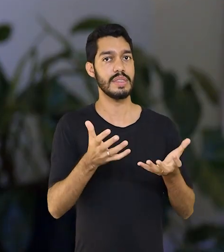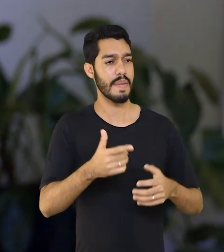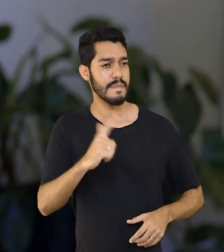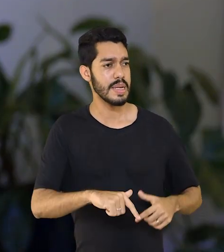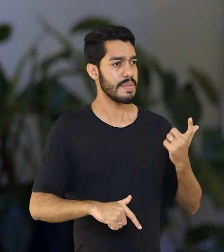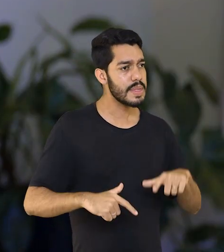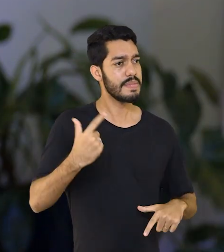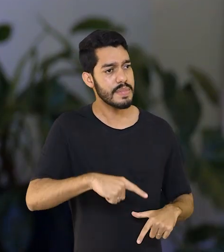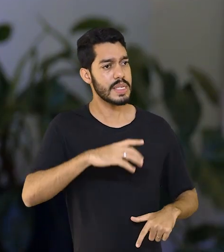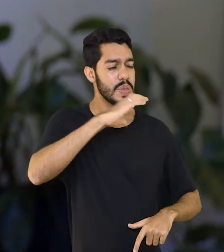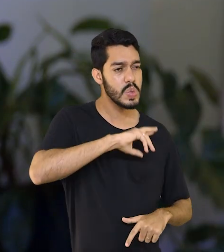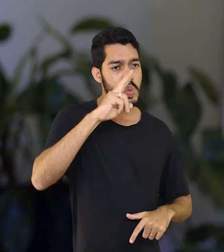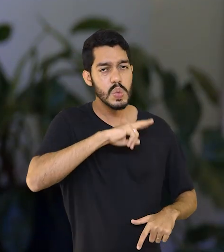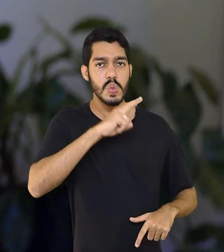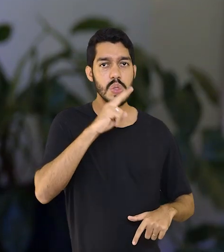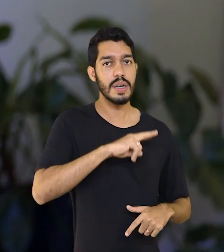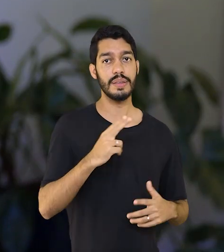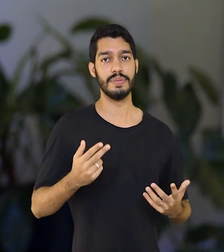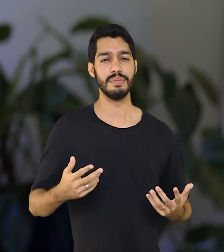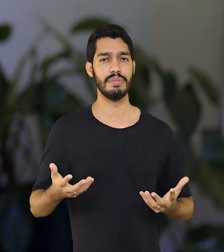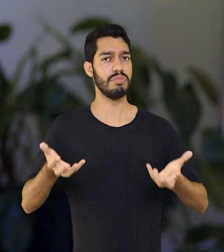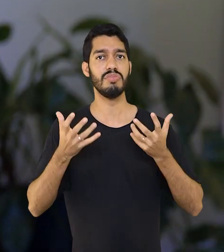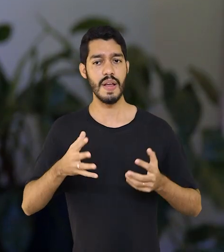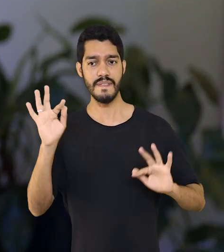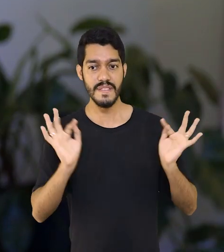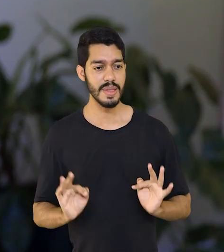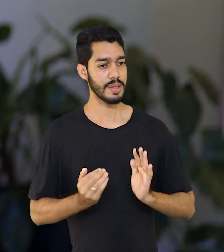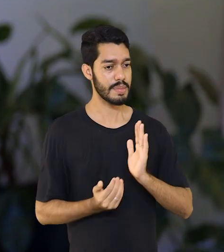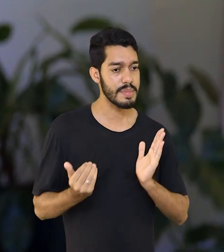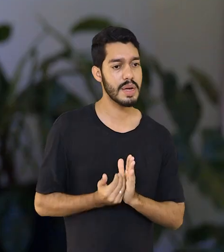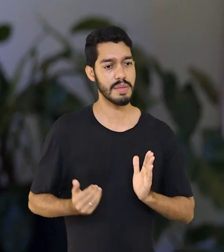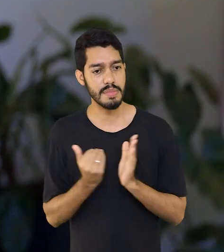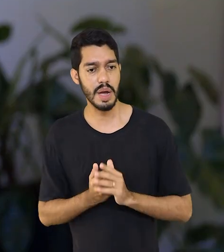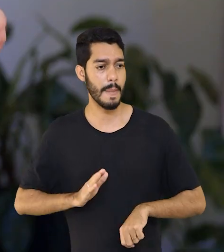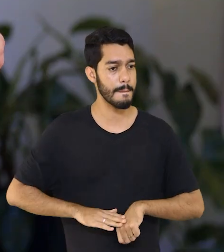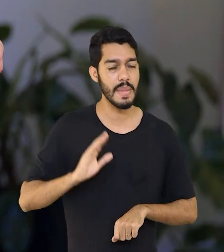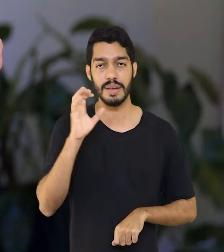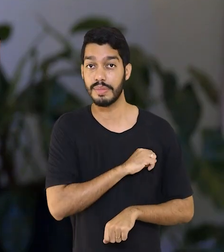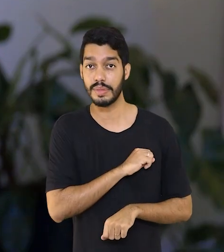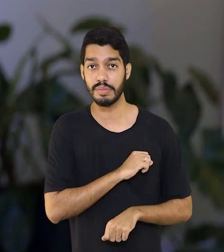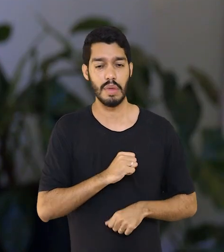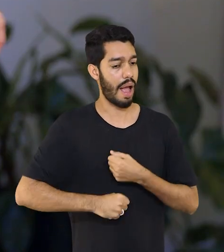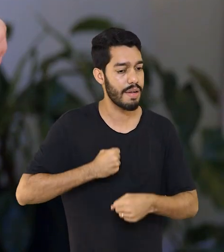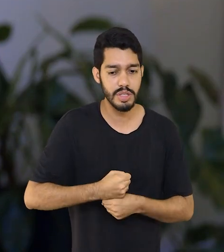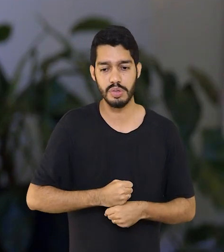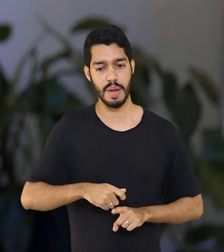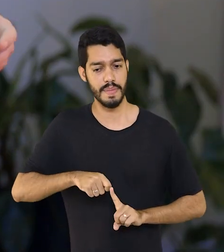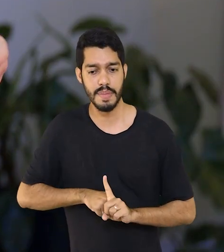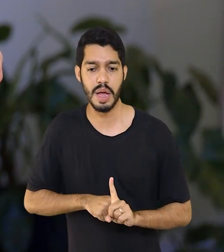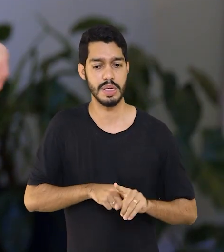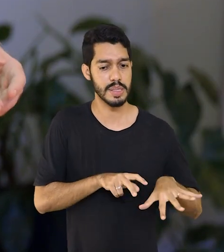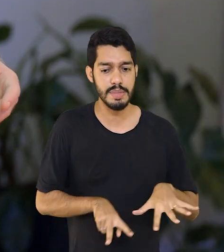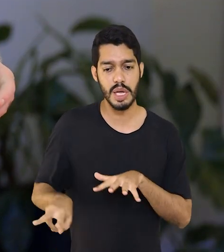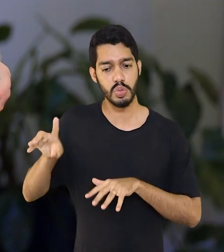mais, o mais rápido possível. Queremos ser felizes o mais rápido possível. O ano inteiro,